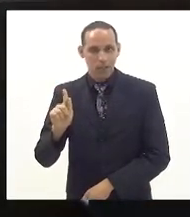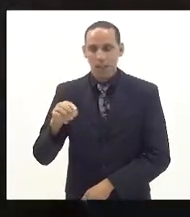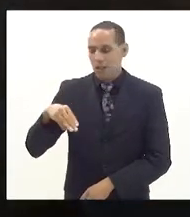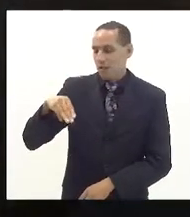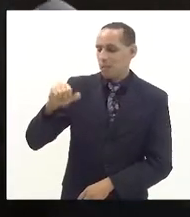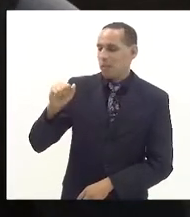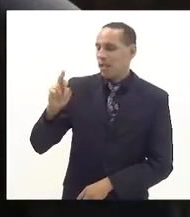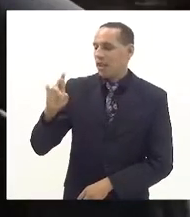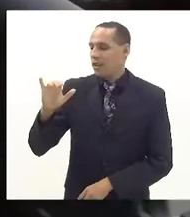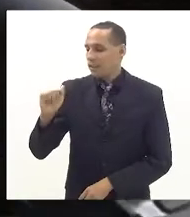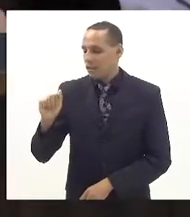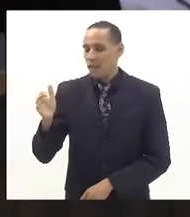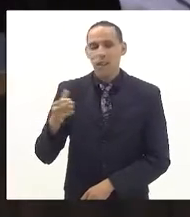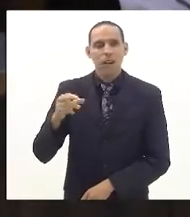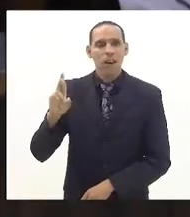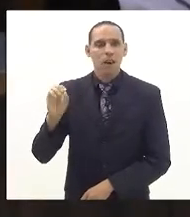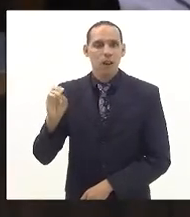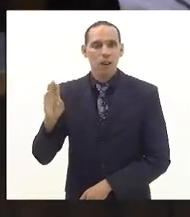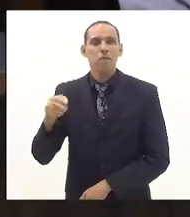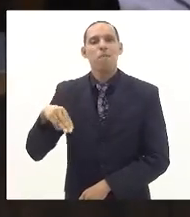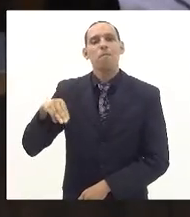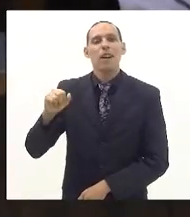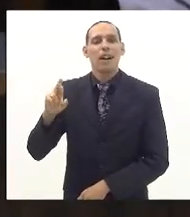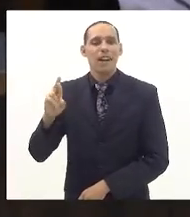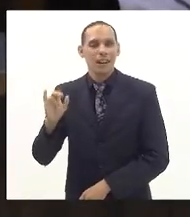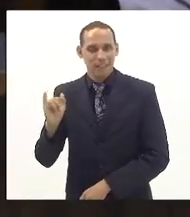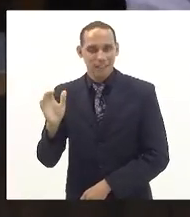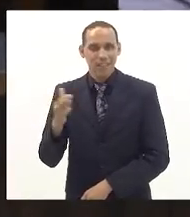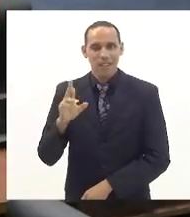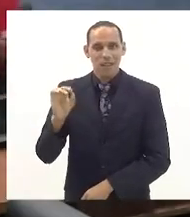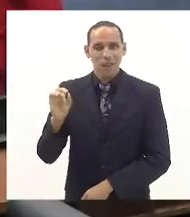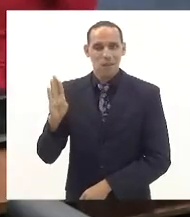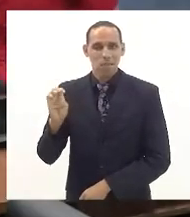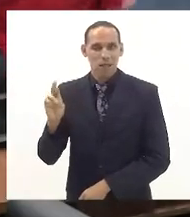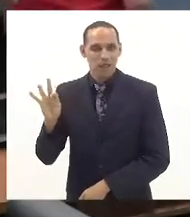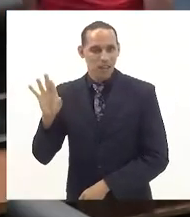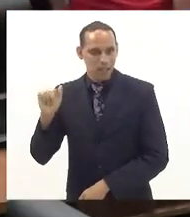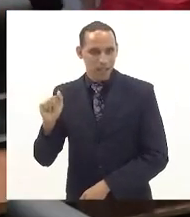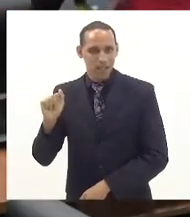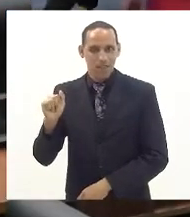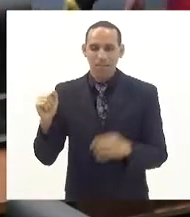Filho. Mari Roberta Lopes Filho.